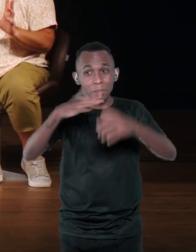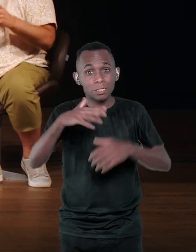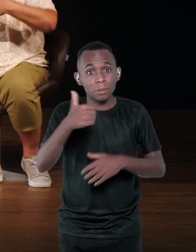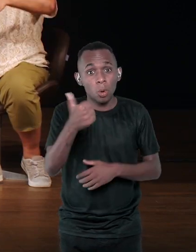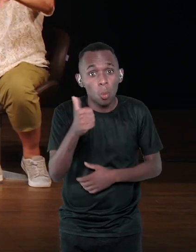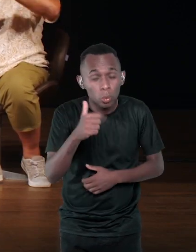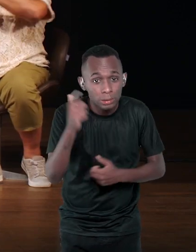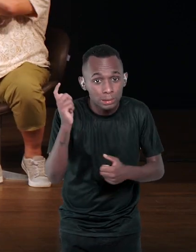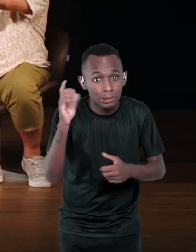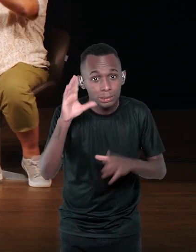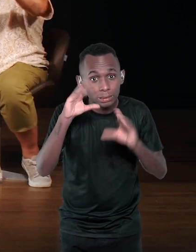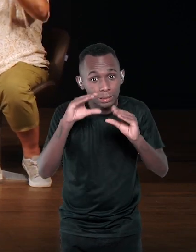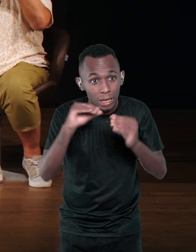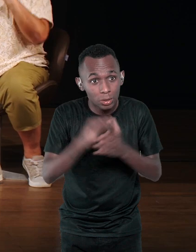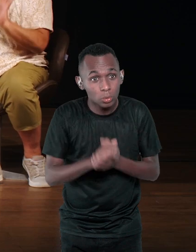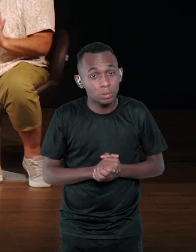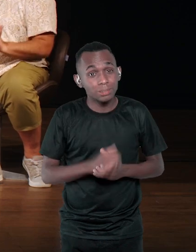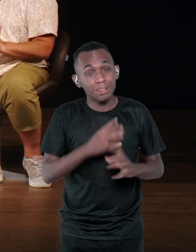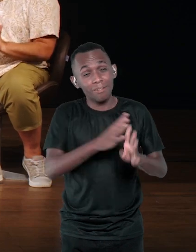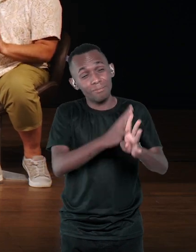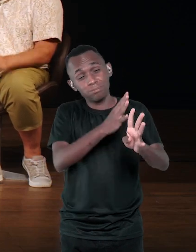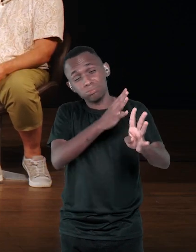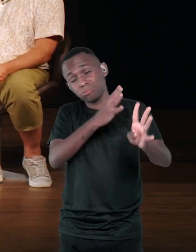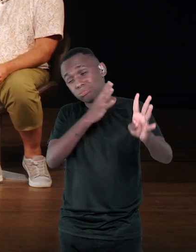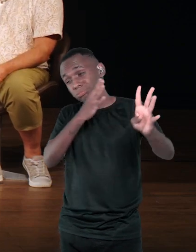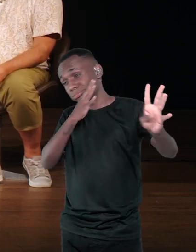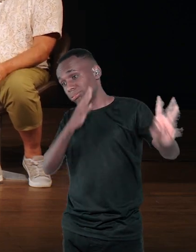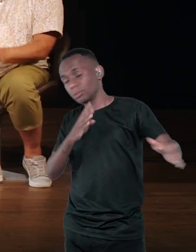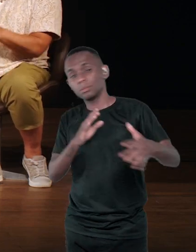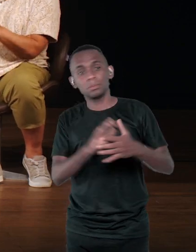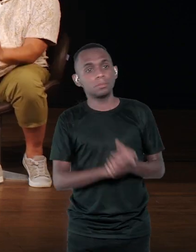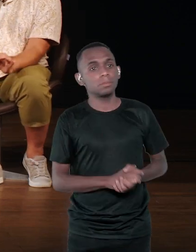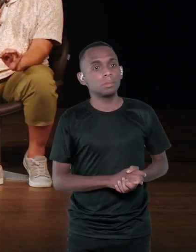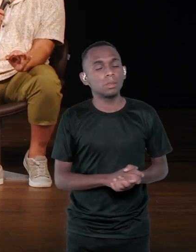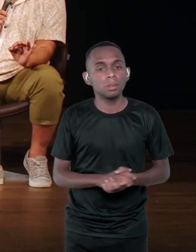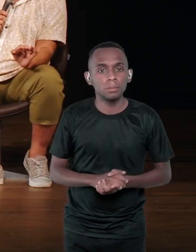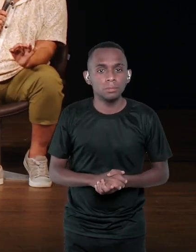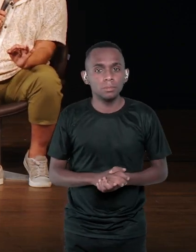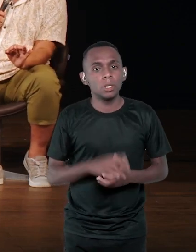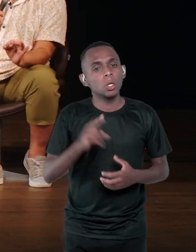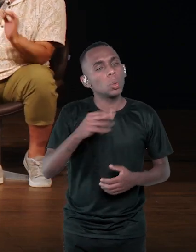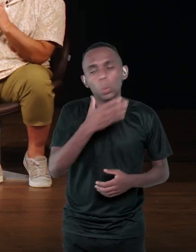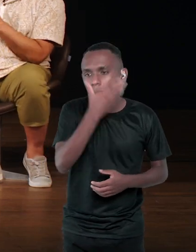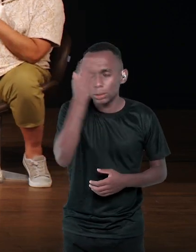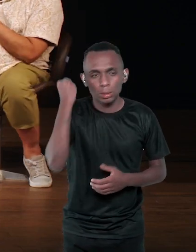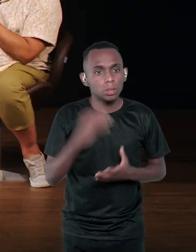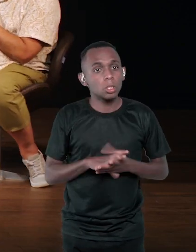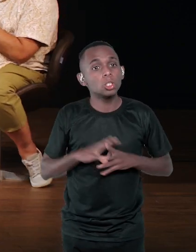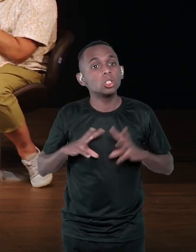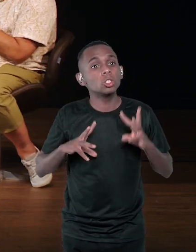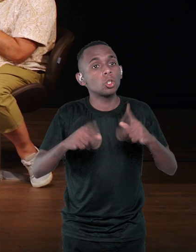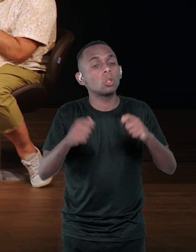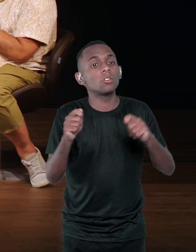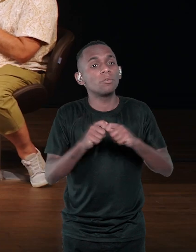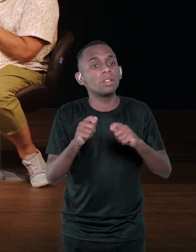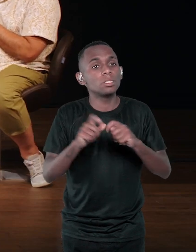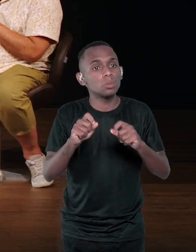da noite, assim, e a fila não dava sinais de amansar. Cara, nunca esqueço. Todo mundo